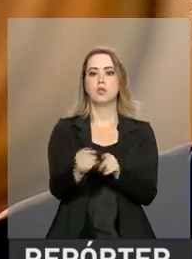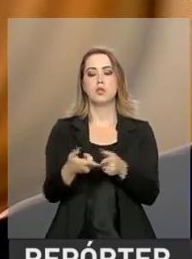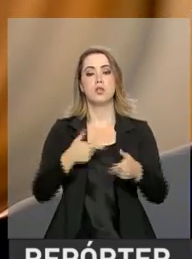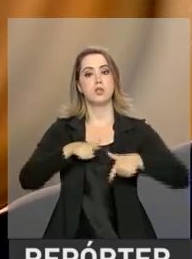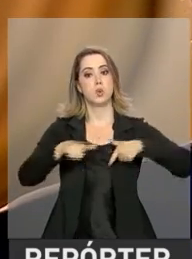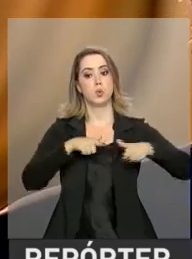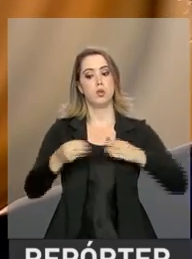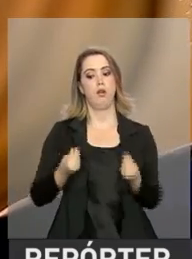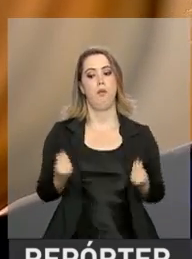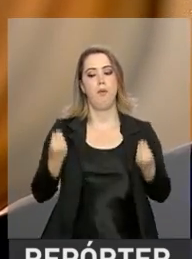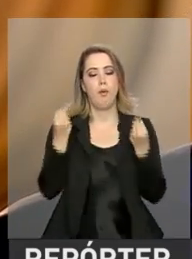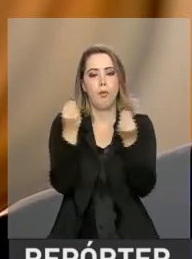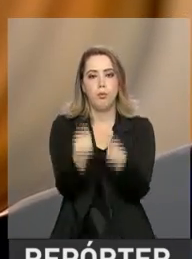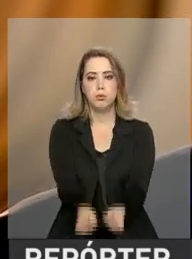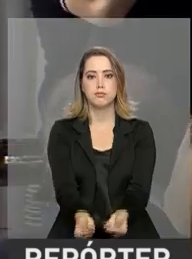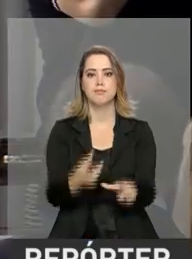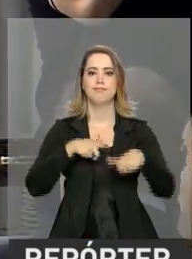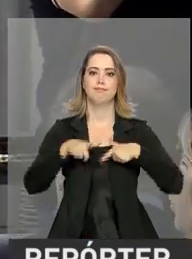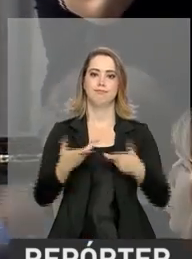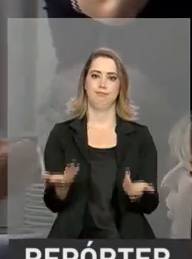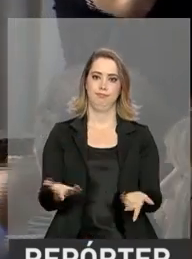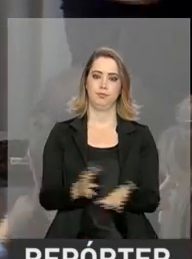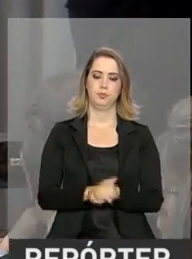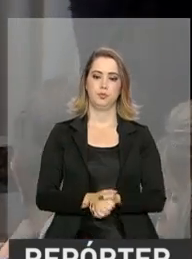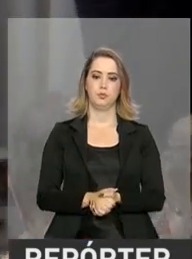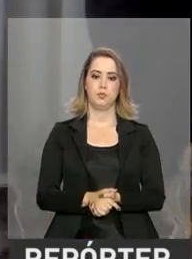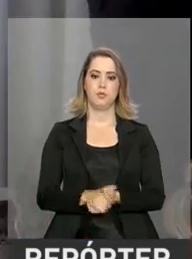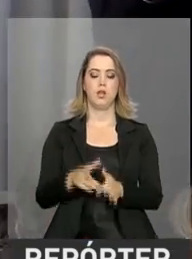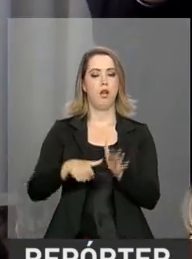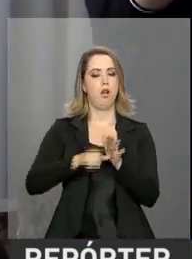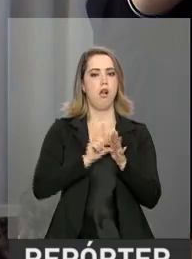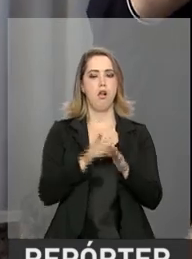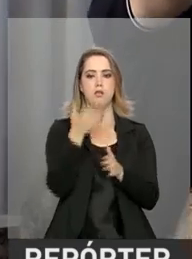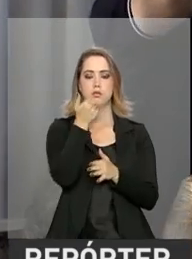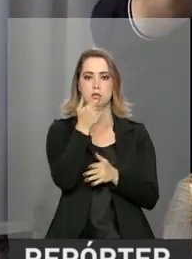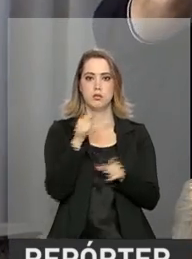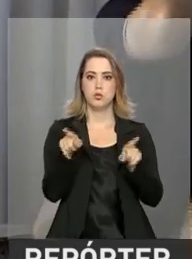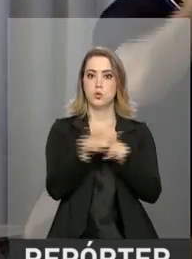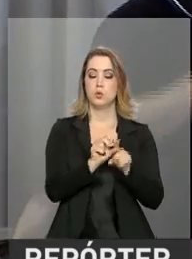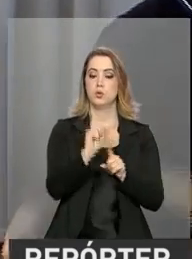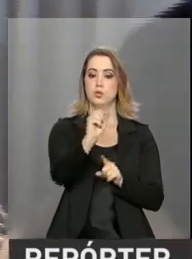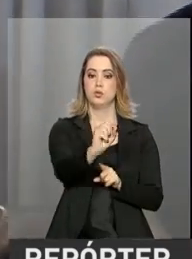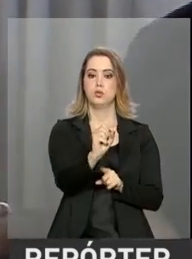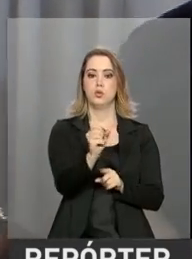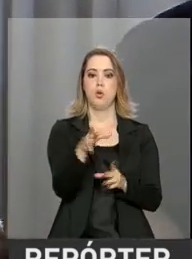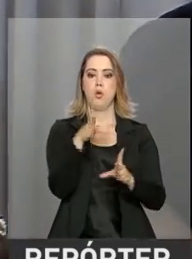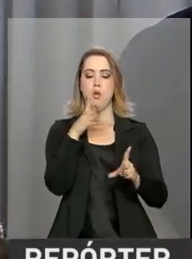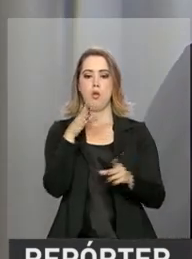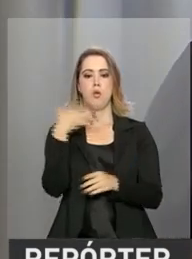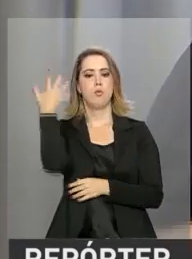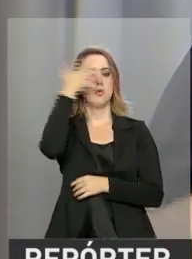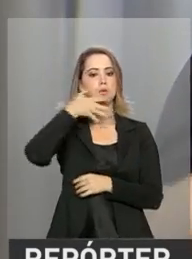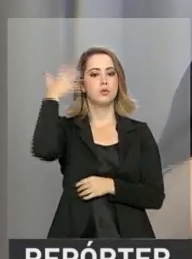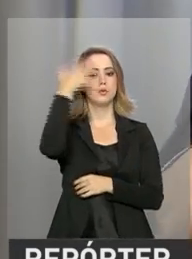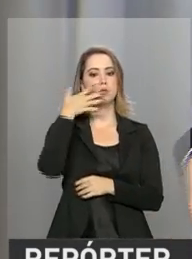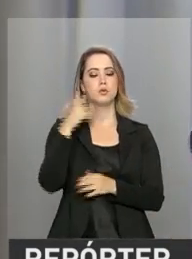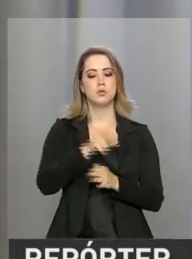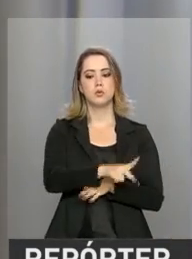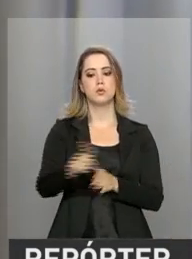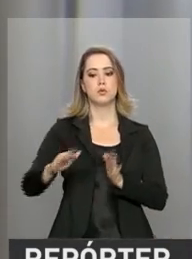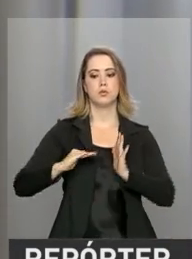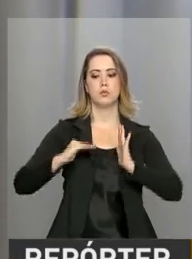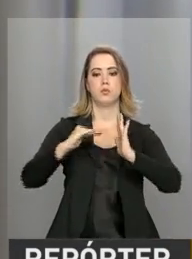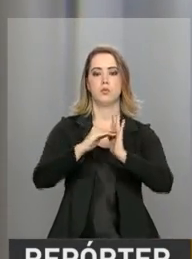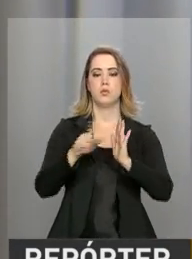empregos também deverão voltar. Ainda antes do jantar, discursaram os presidentes da Câmara e do Senado. Para que se tenha